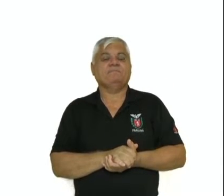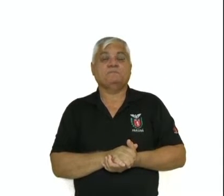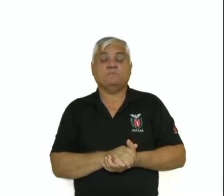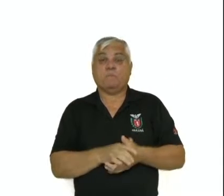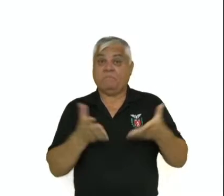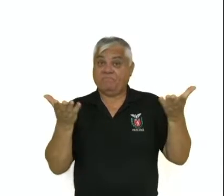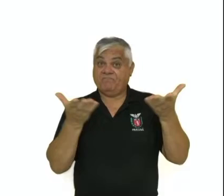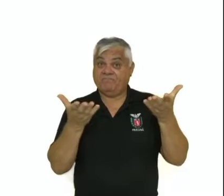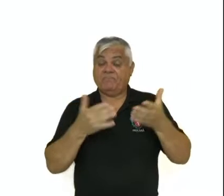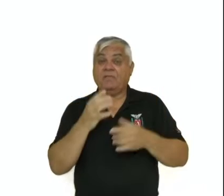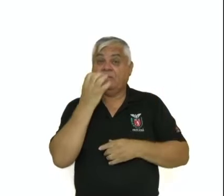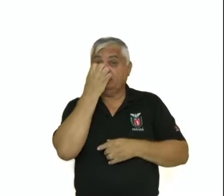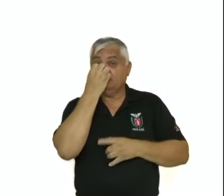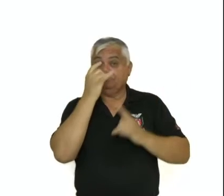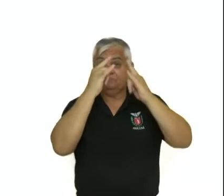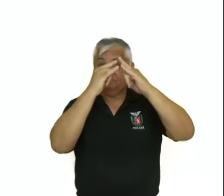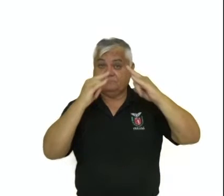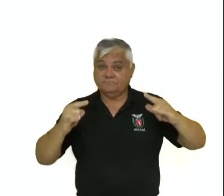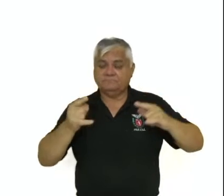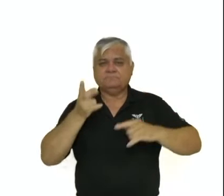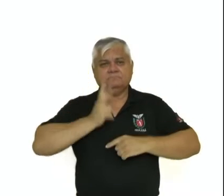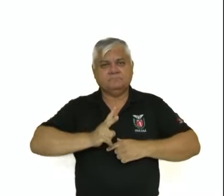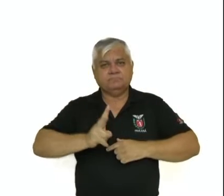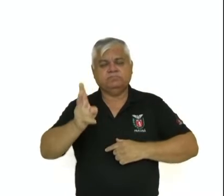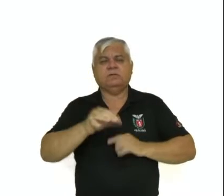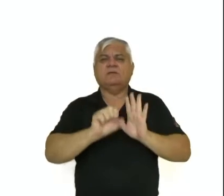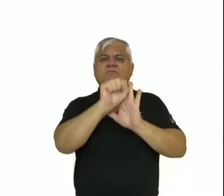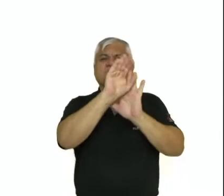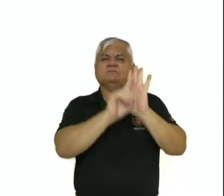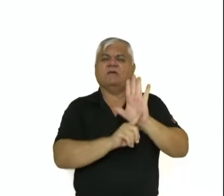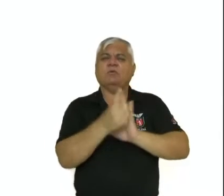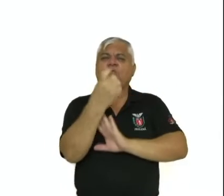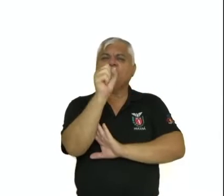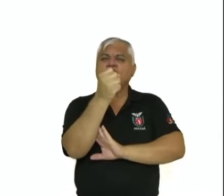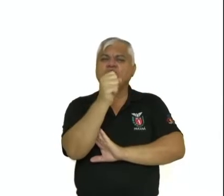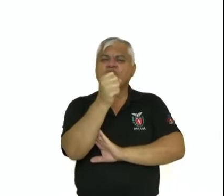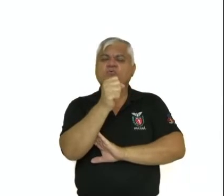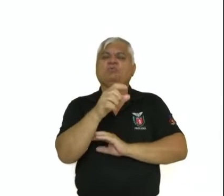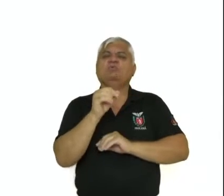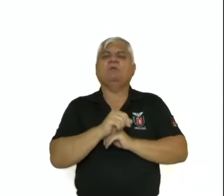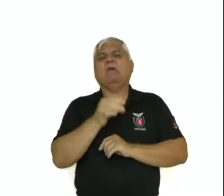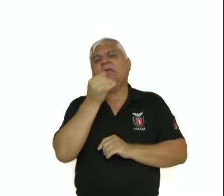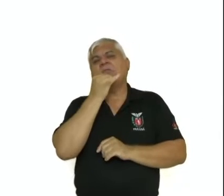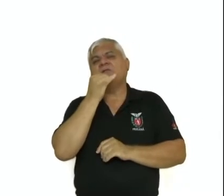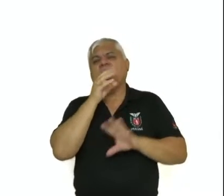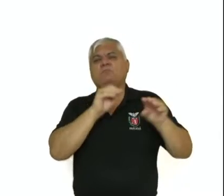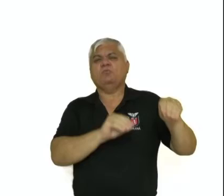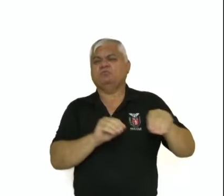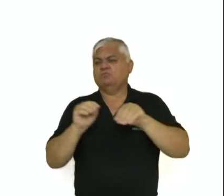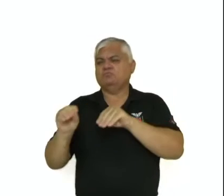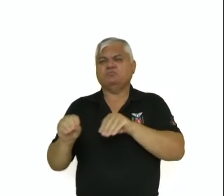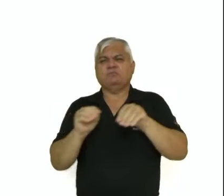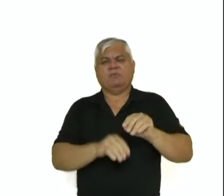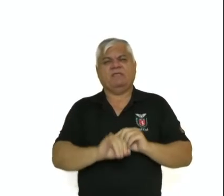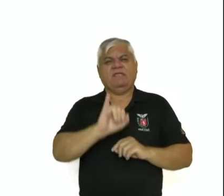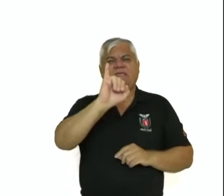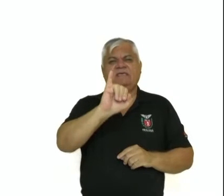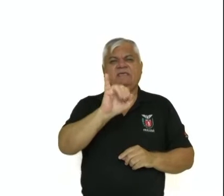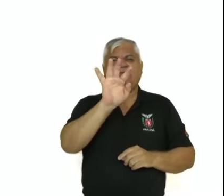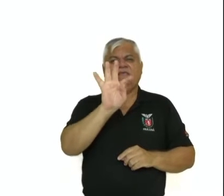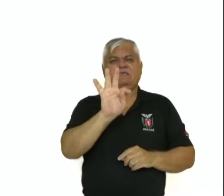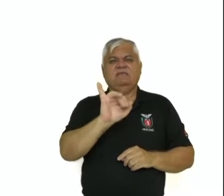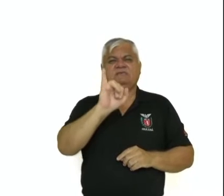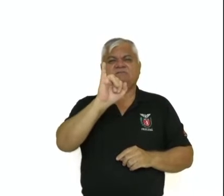Originalmente, o circo tinha o seu próprio lugar, né? E a partir do século XVIII ele passou a ser itinerante, né? O que isso quer dizer? Você sabe o